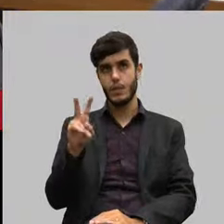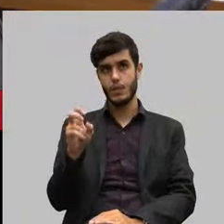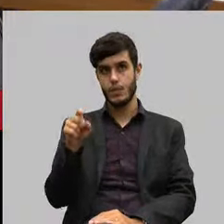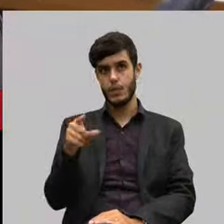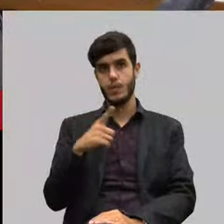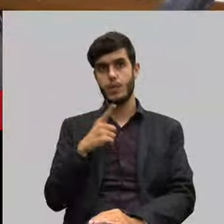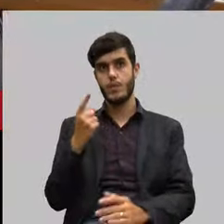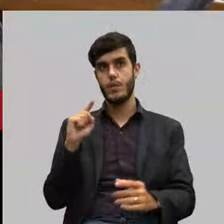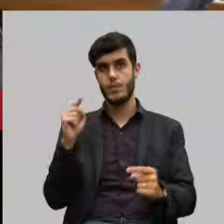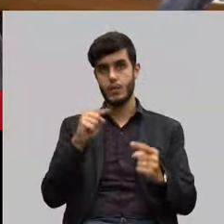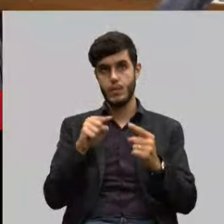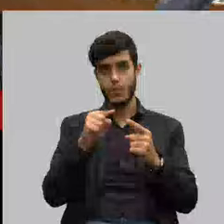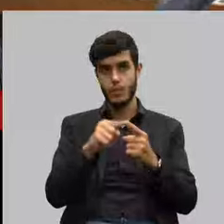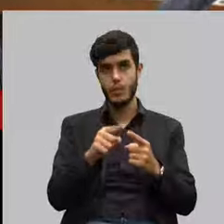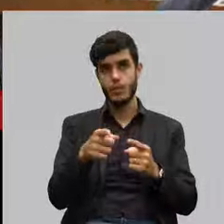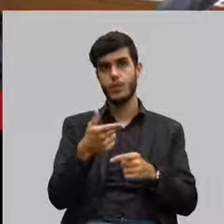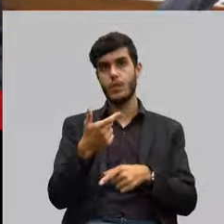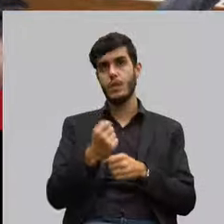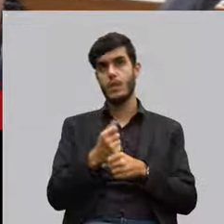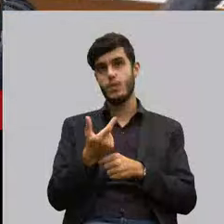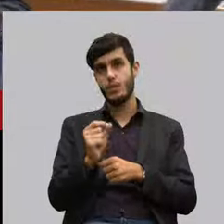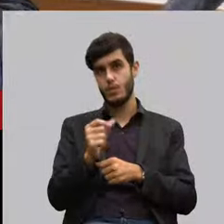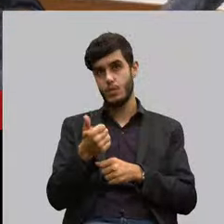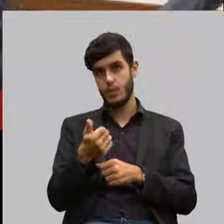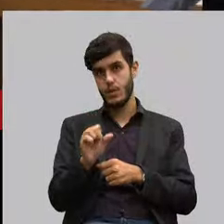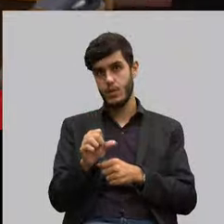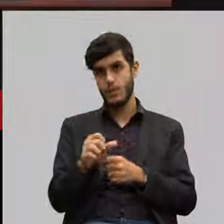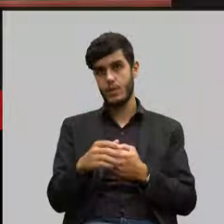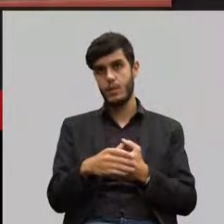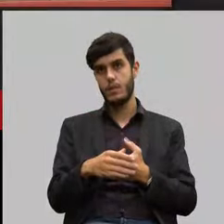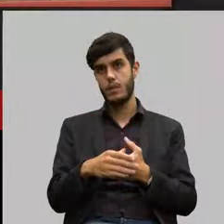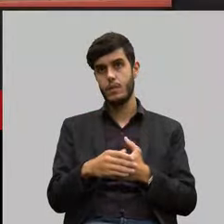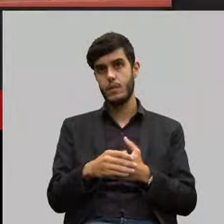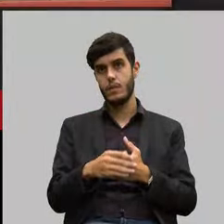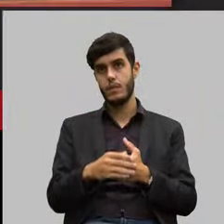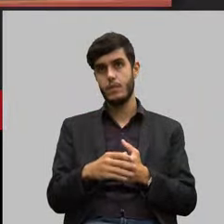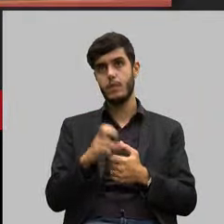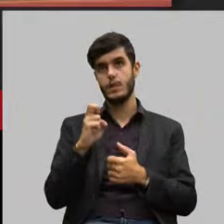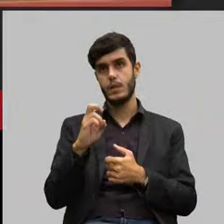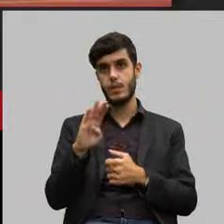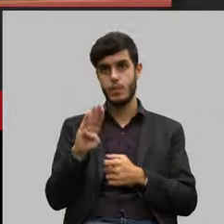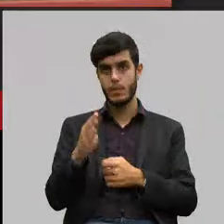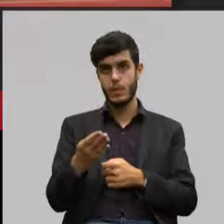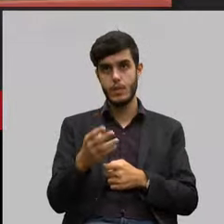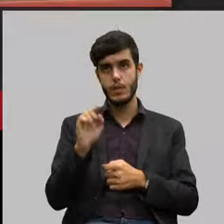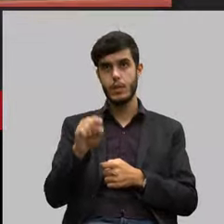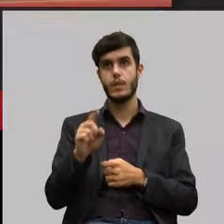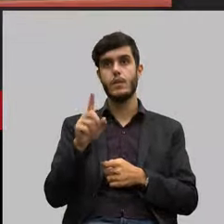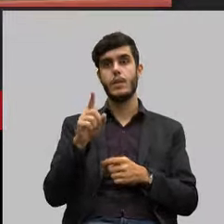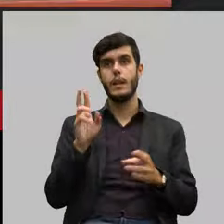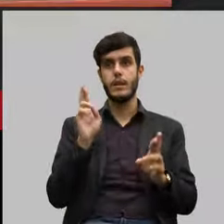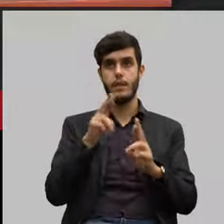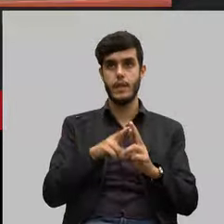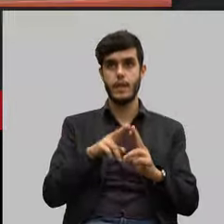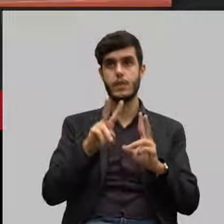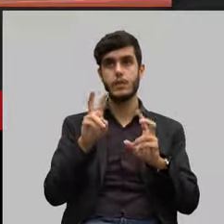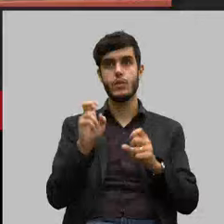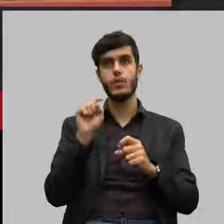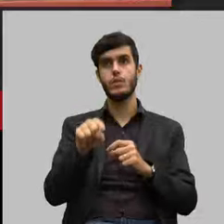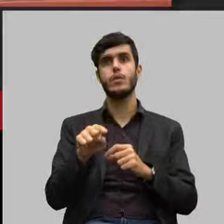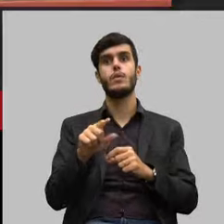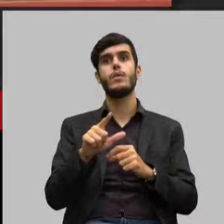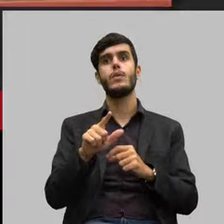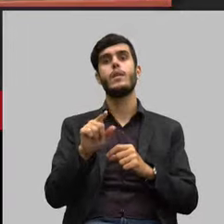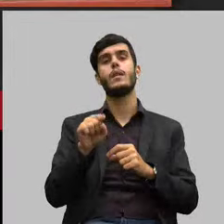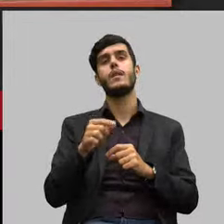ano 2019 que é só ah do 5 B dos 5 B tá isso se refere a a um não empe momento do